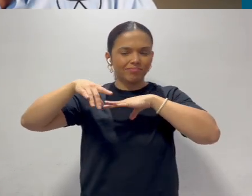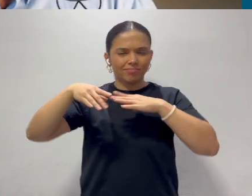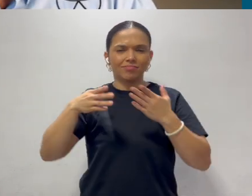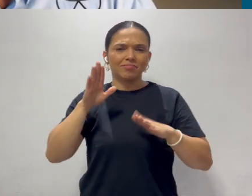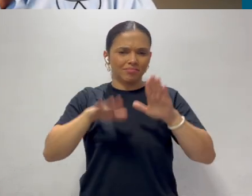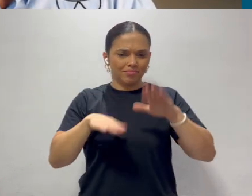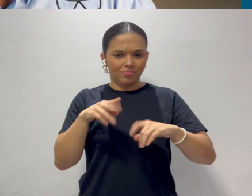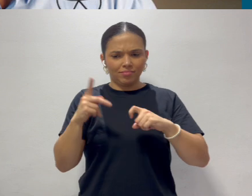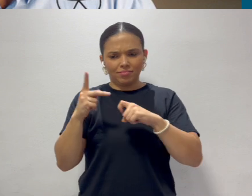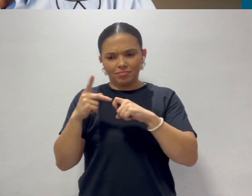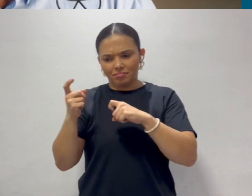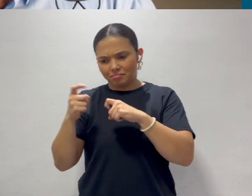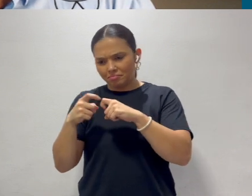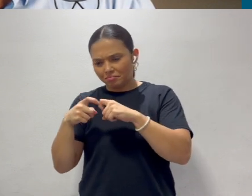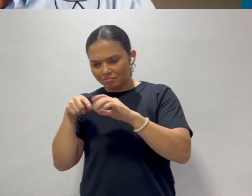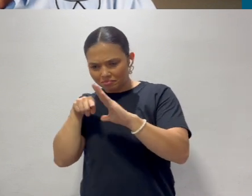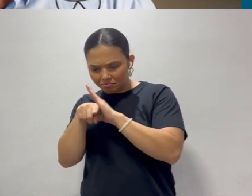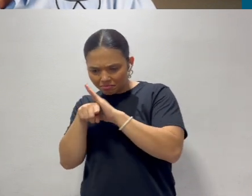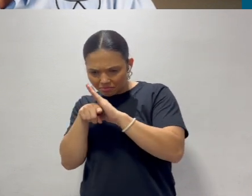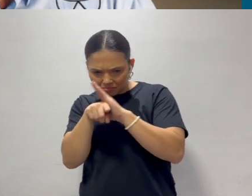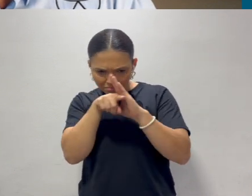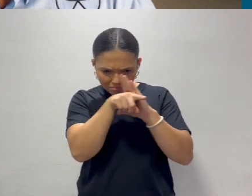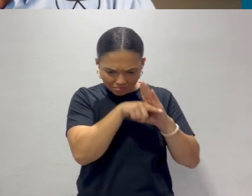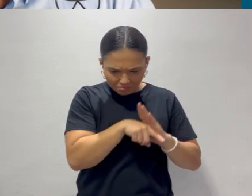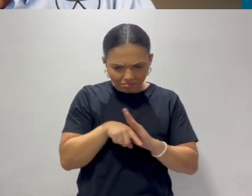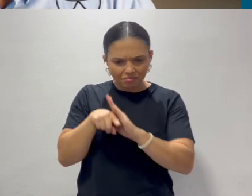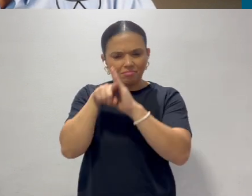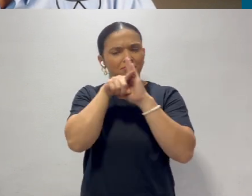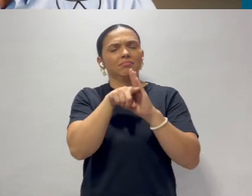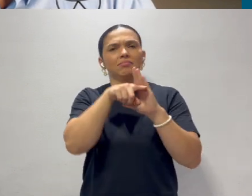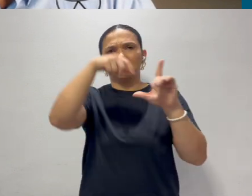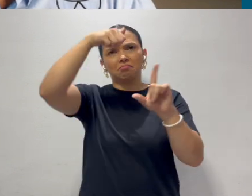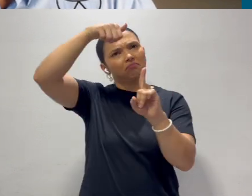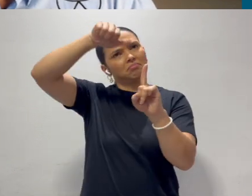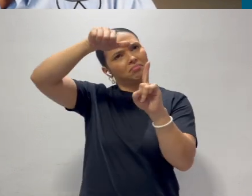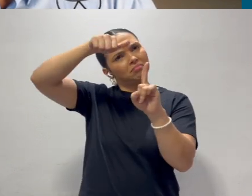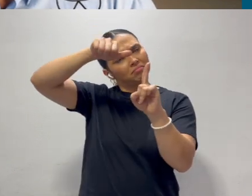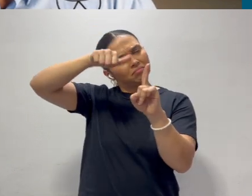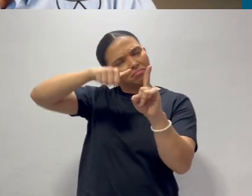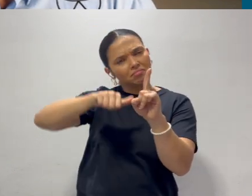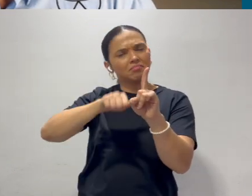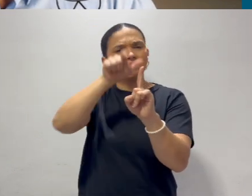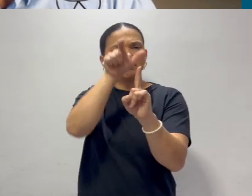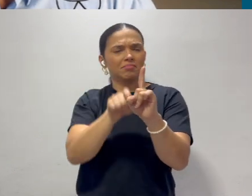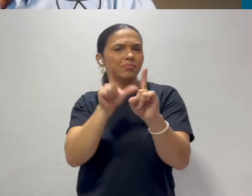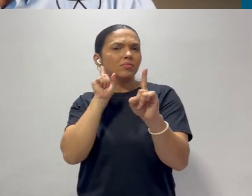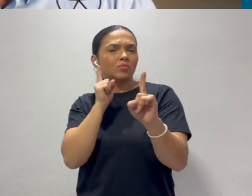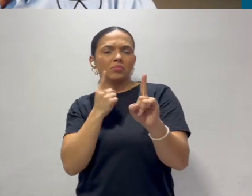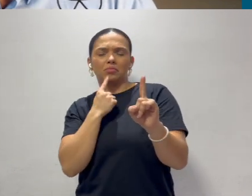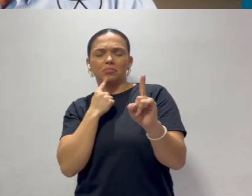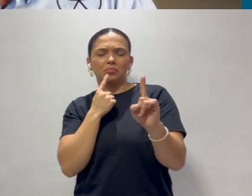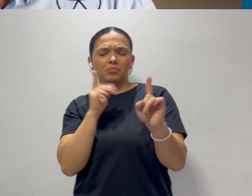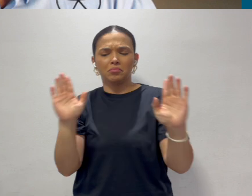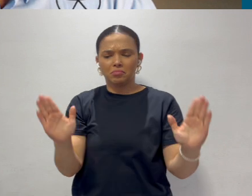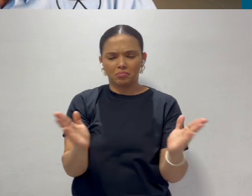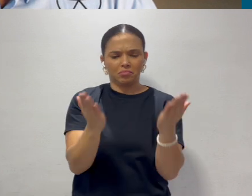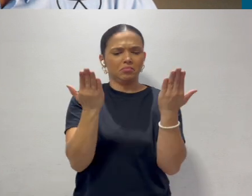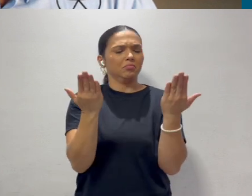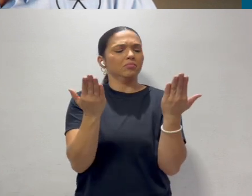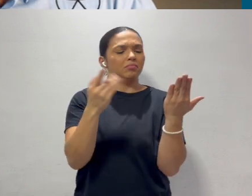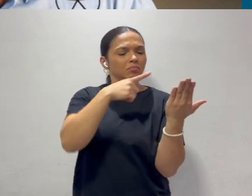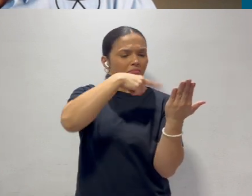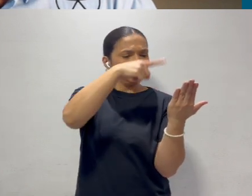E muitas vezes o perito que vai recepcionar essa pessoa com deficiência auditiva não esteja